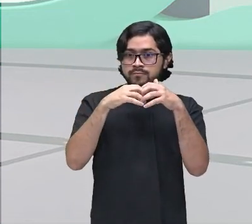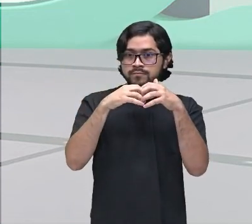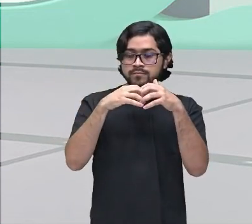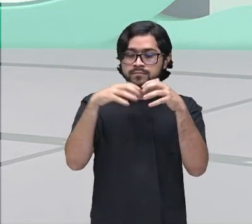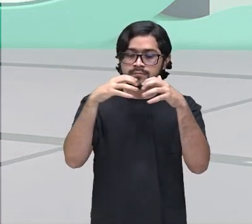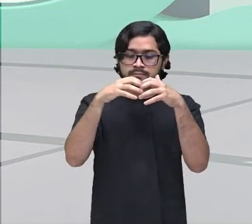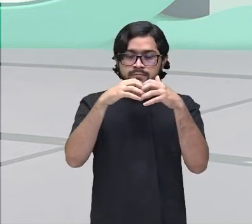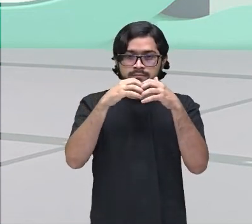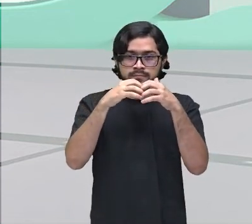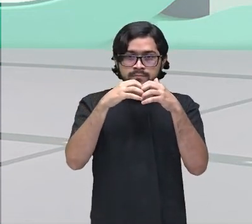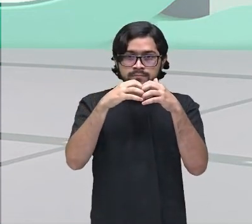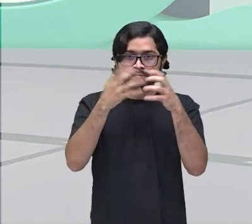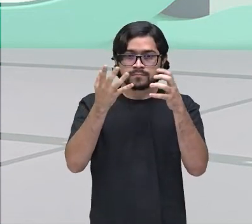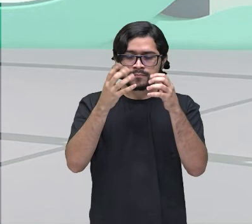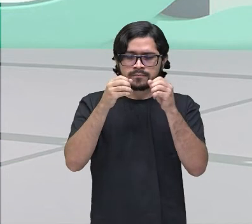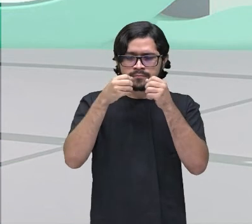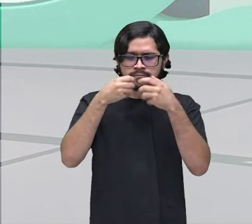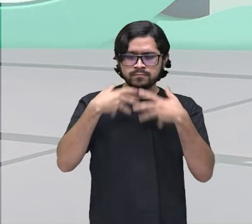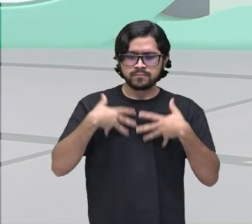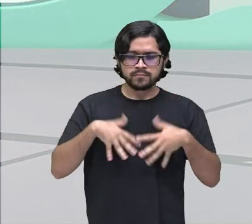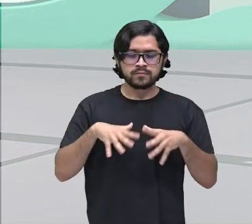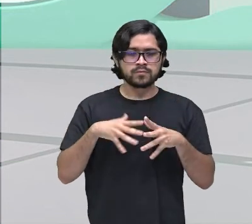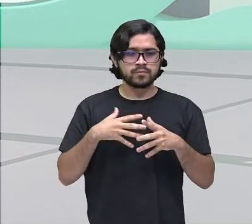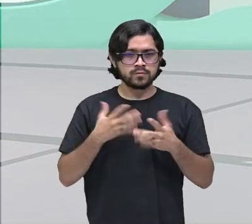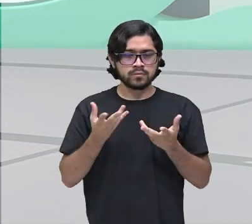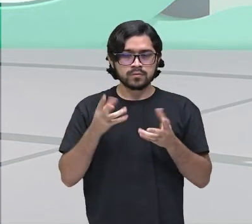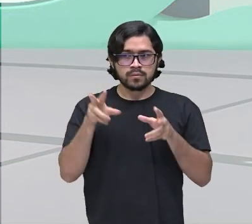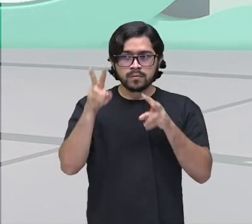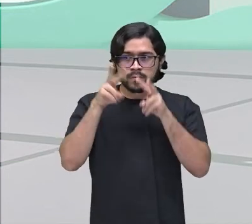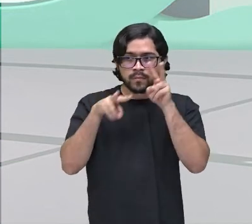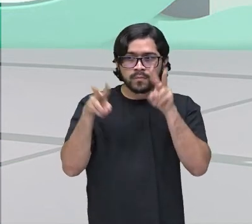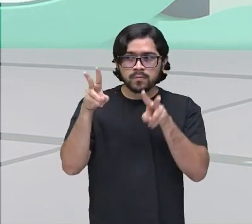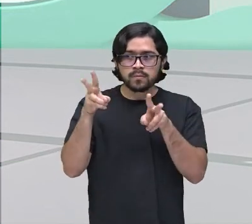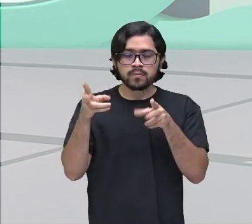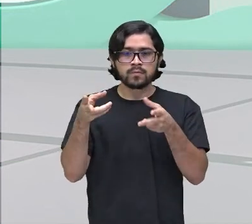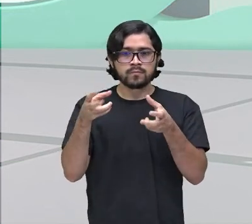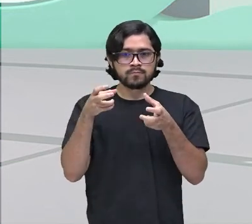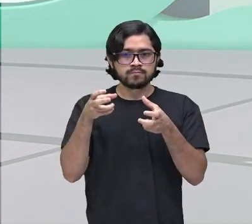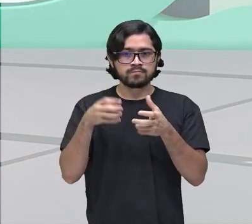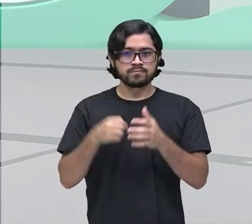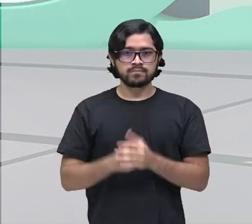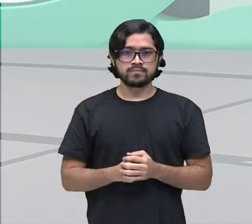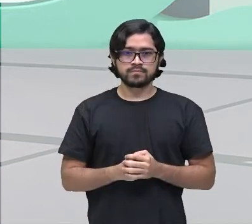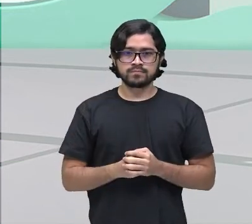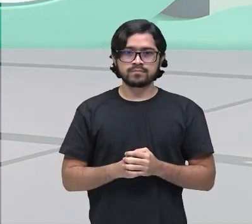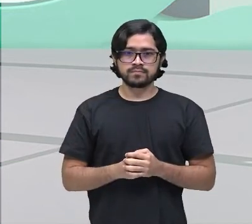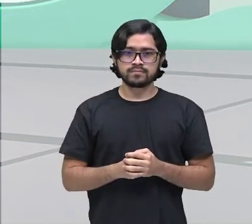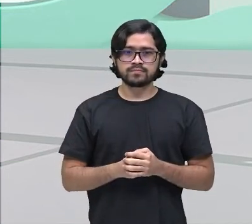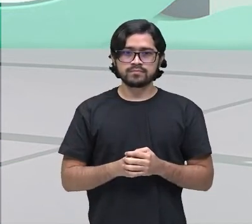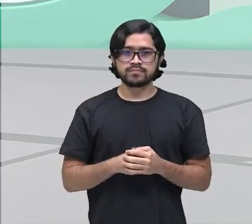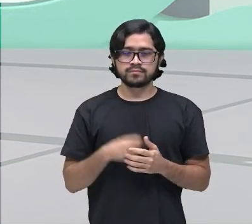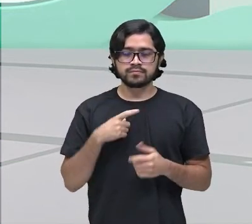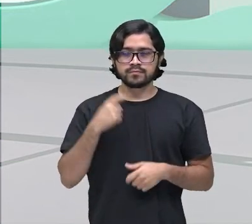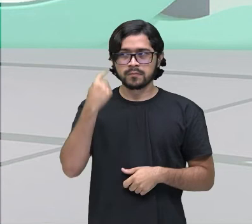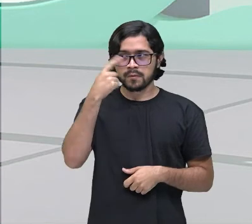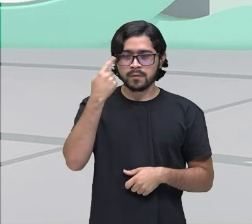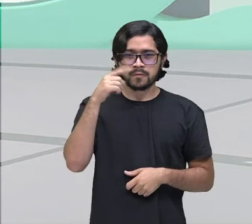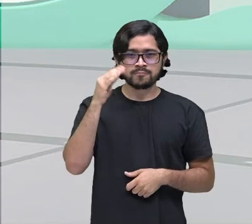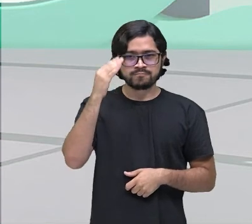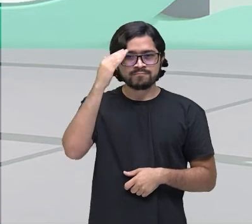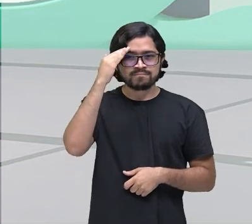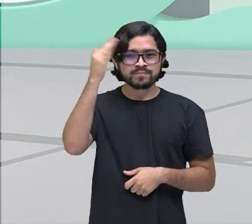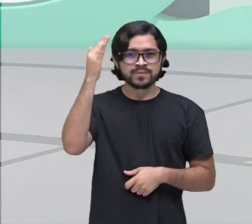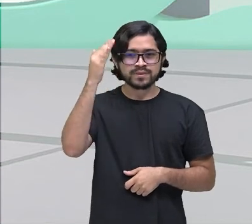o cérebro vai transmitir o que nós estamos vendo, né? Nós temos aí a participação dos olhos, né, como órgão principal, que